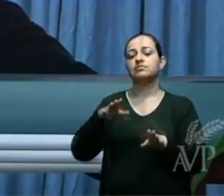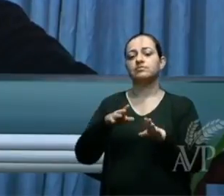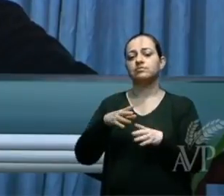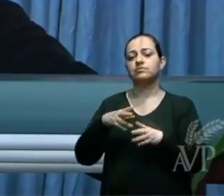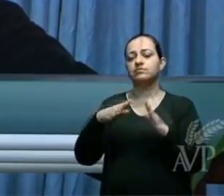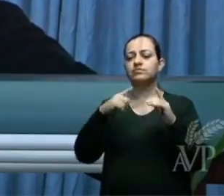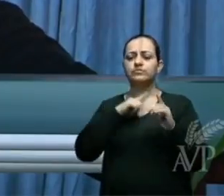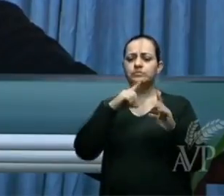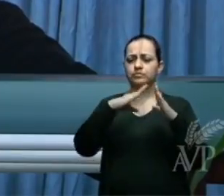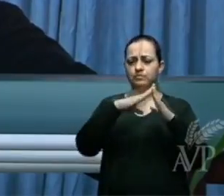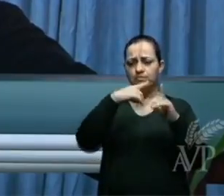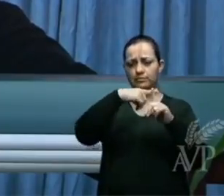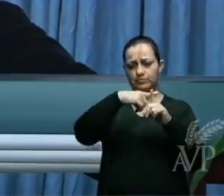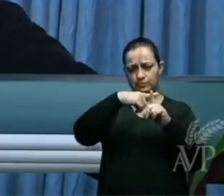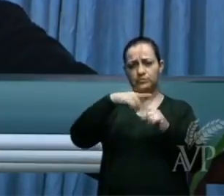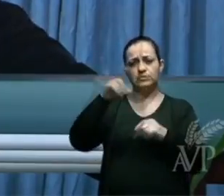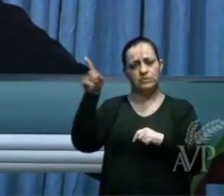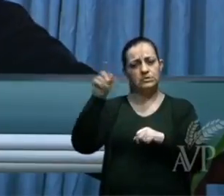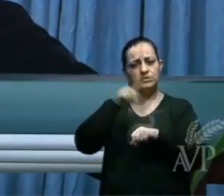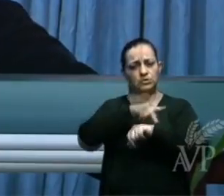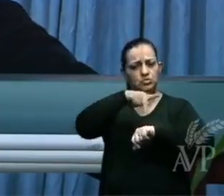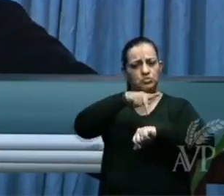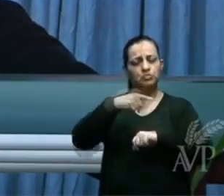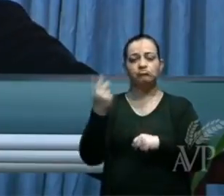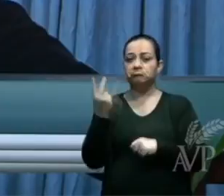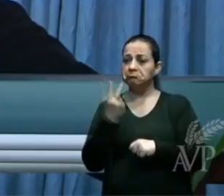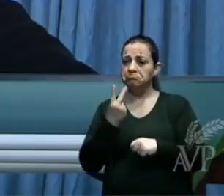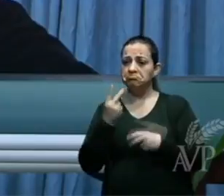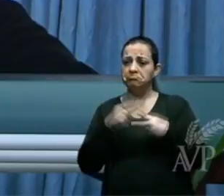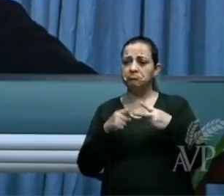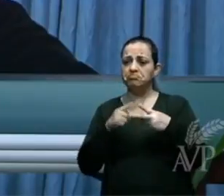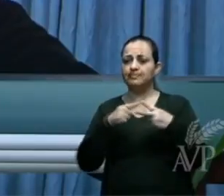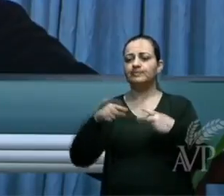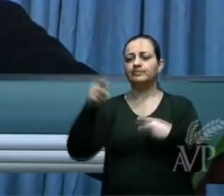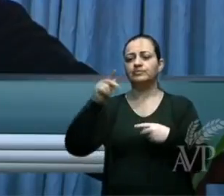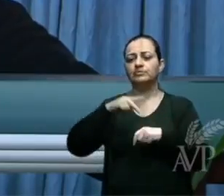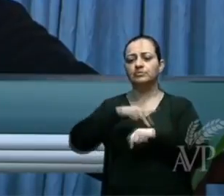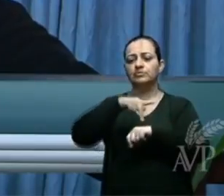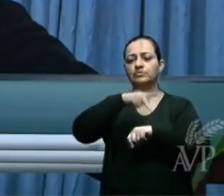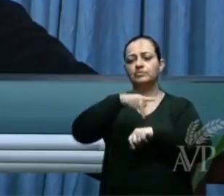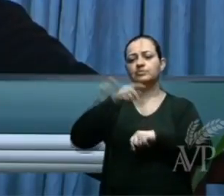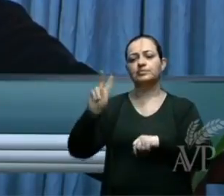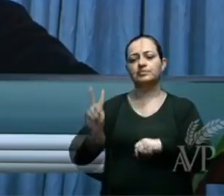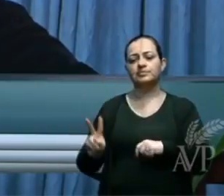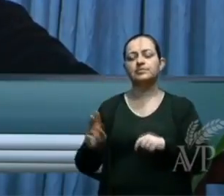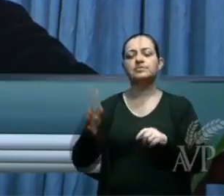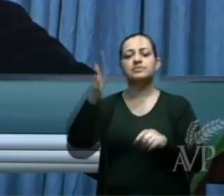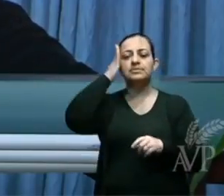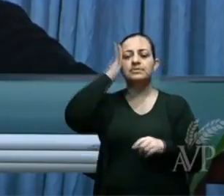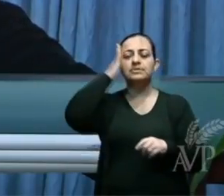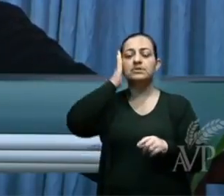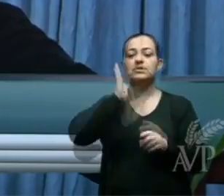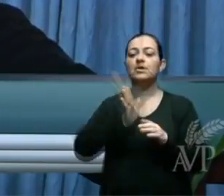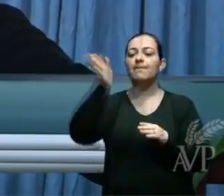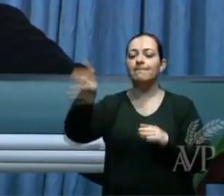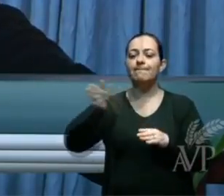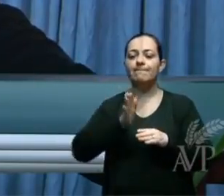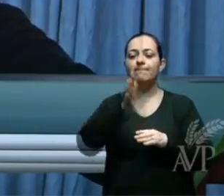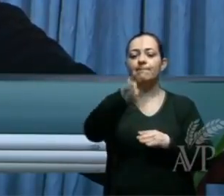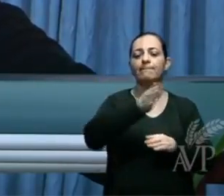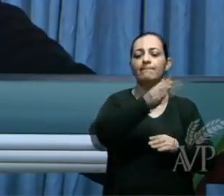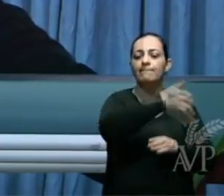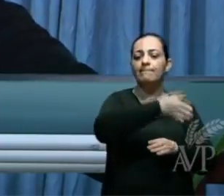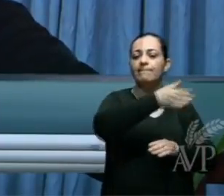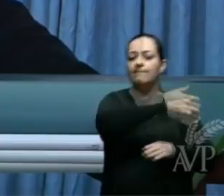tem igreja na venezuela que tem nas duas nacionalidades ele vai saber quem é quem lá